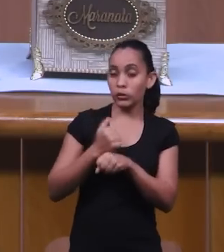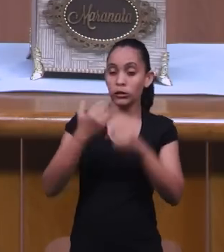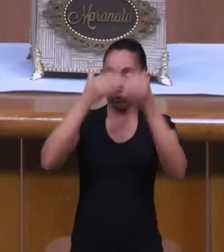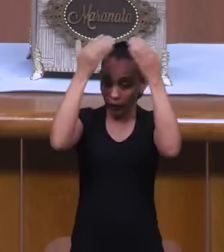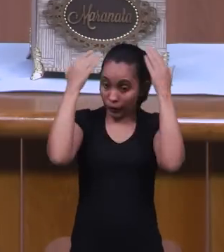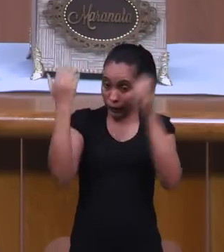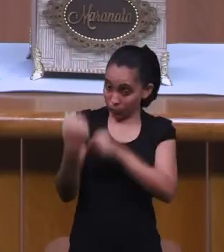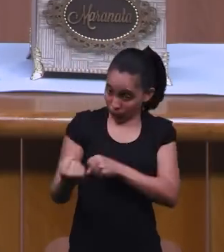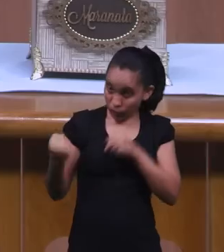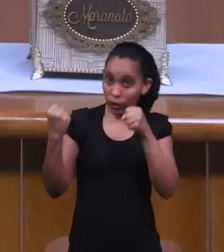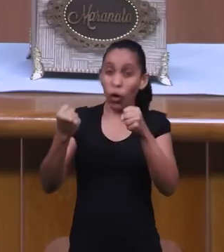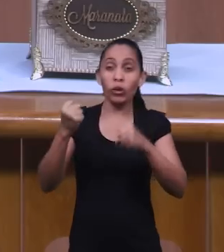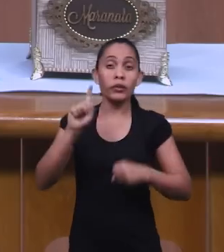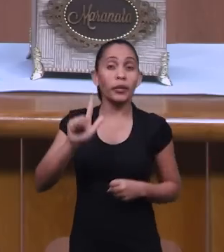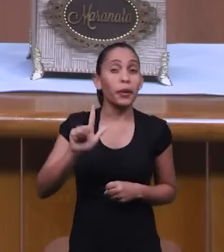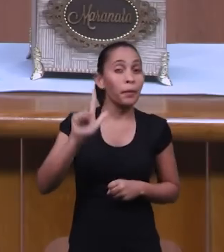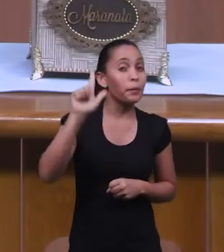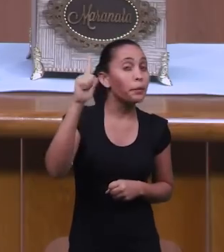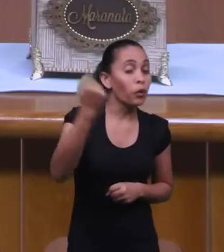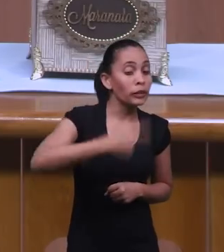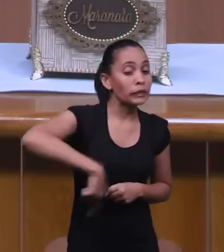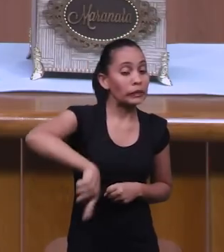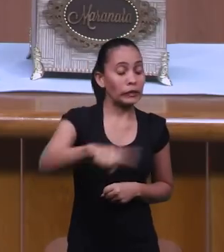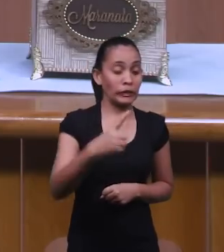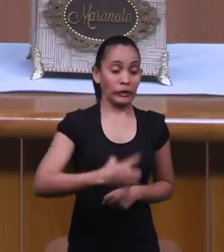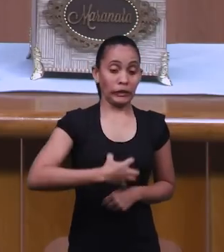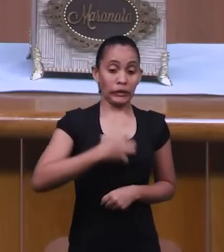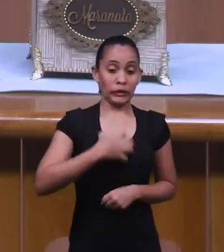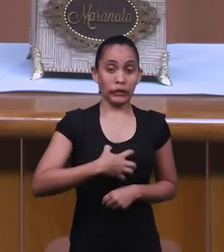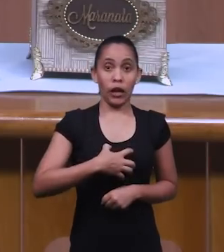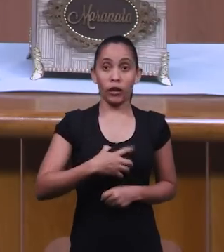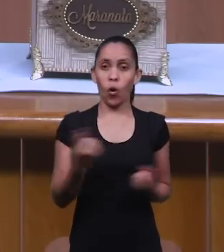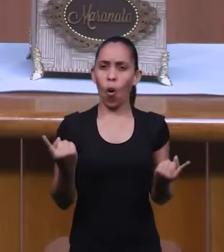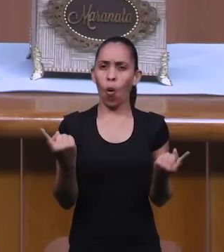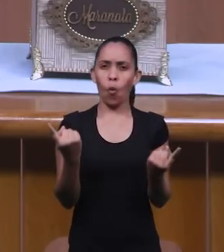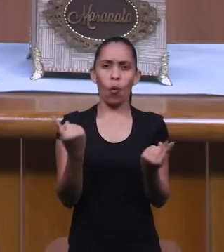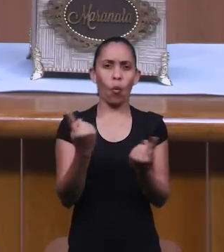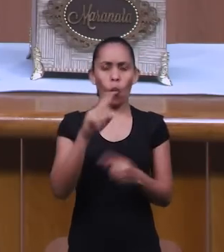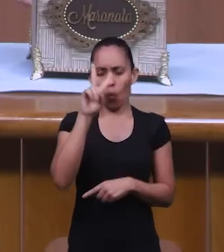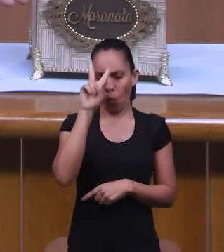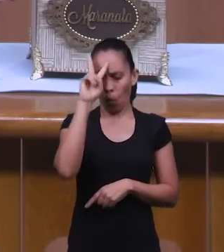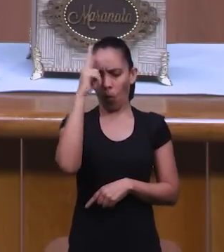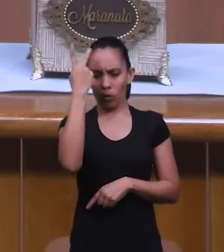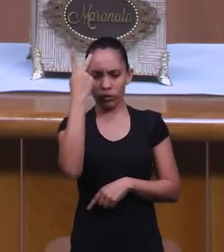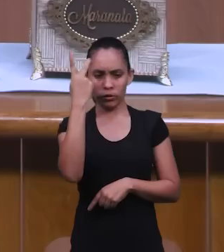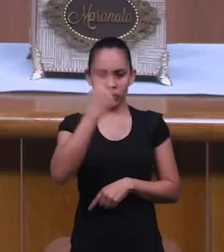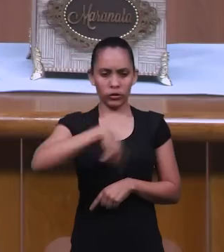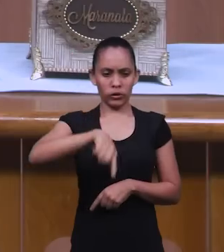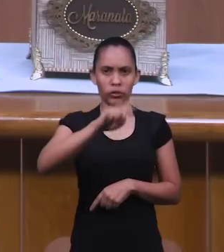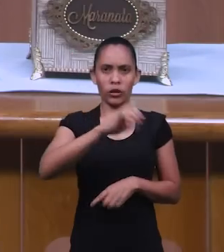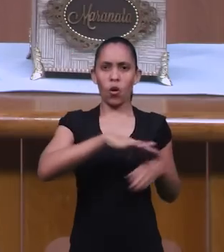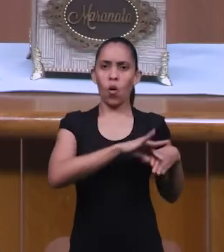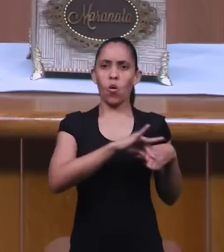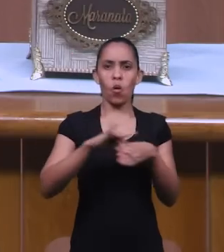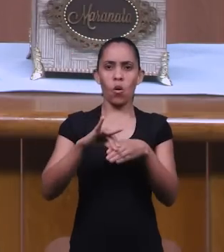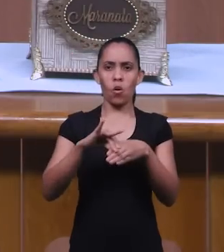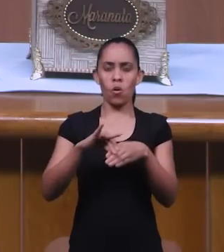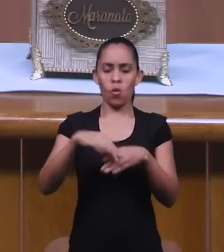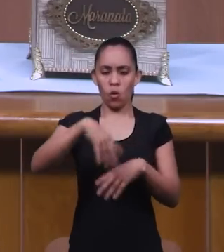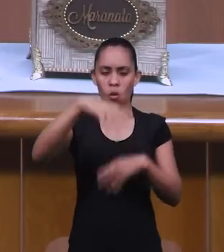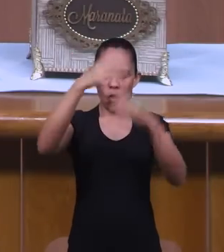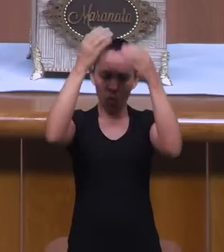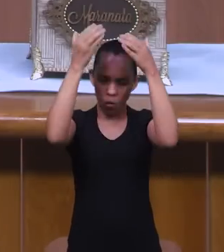poderosos. Depois, eles se revoltaram, os reis vieram, disciplinaram, foram levando esses 5 reis do Vale do